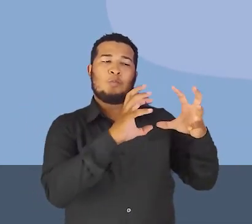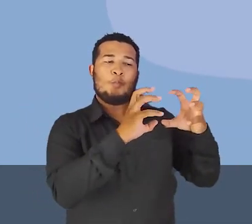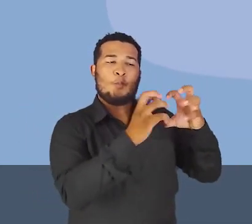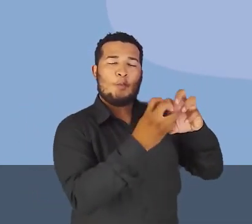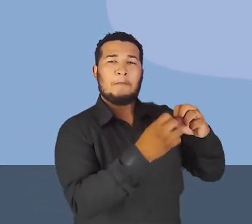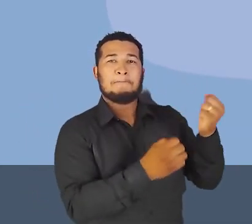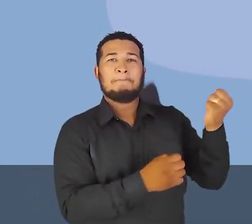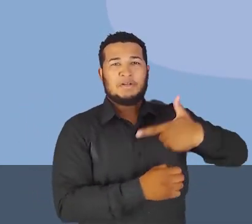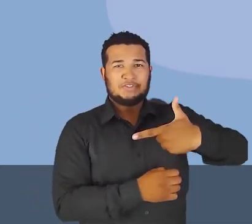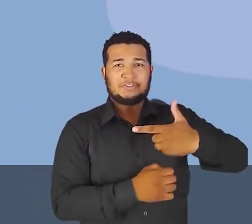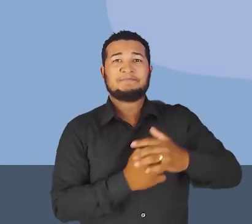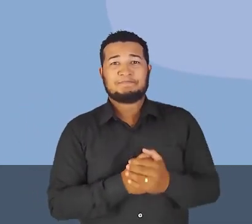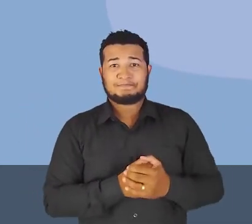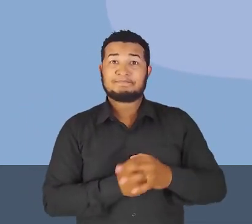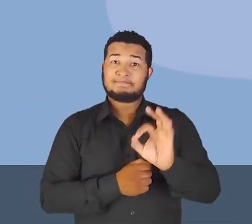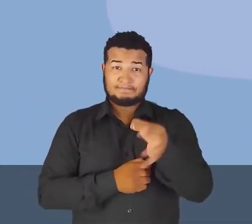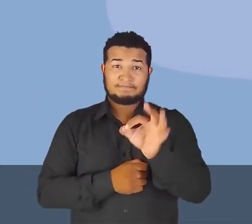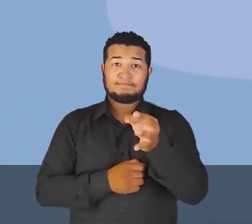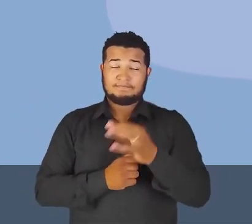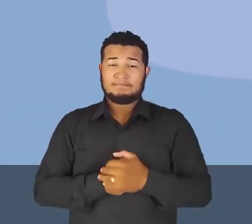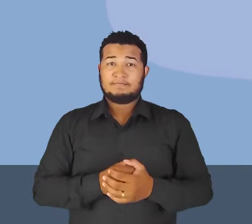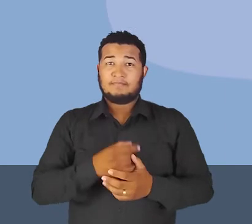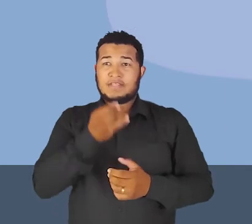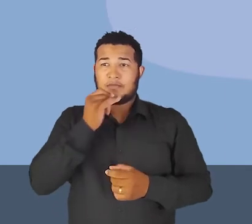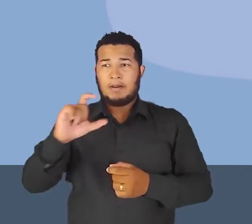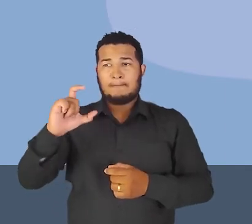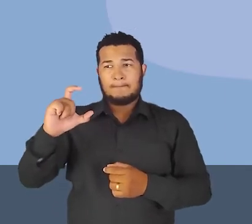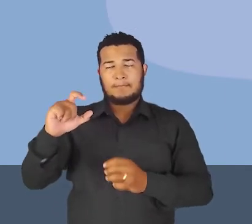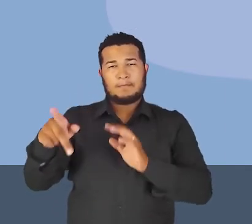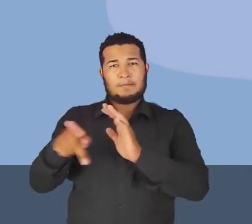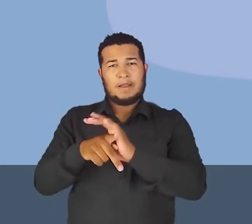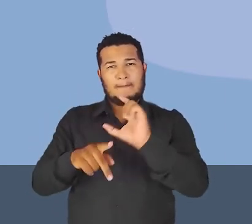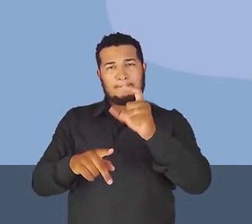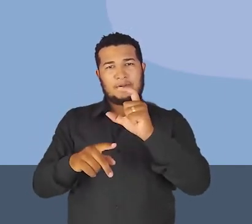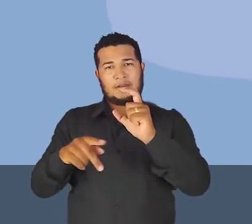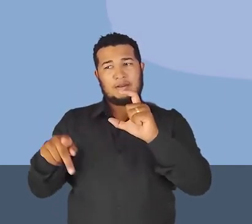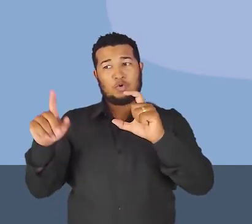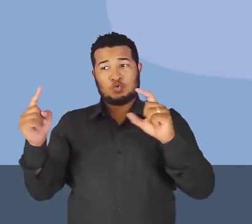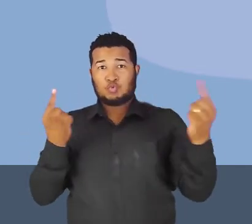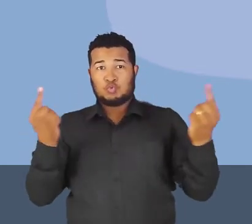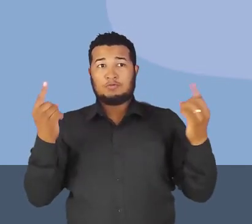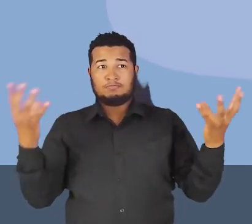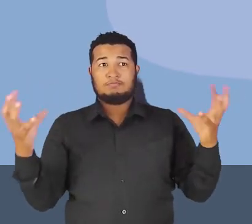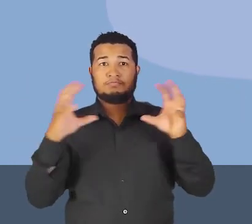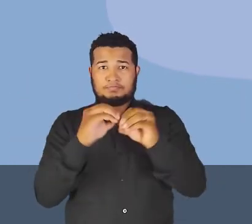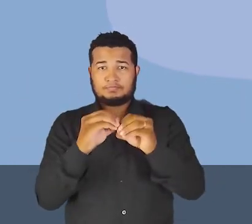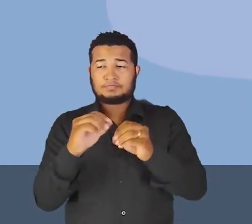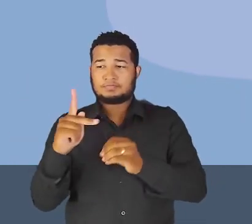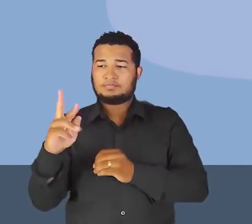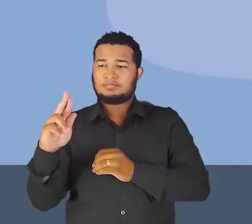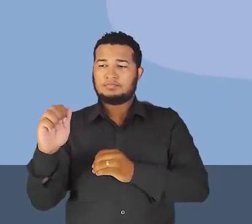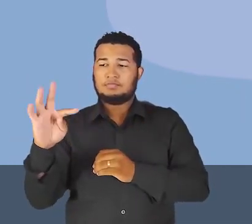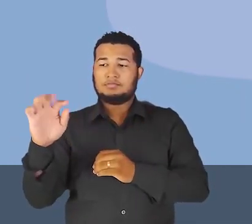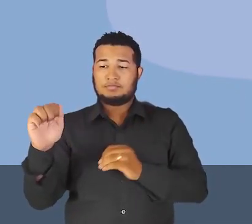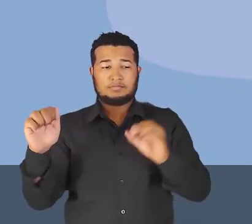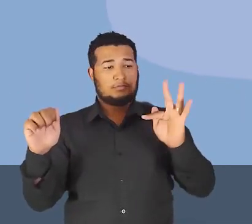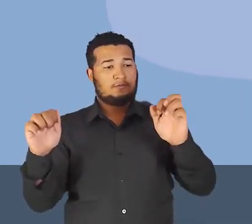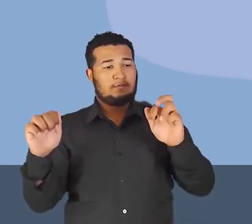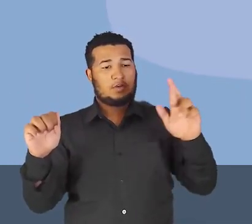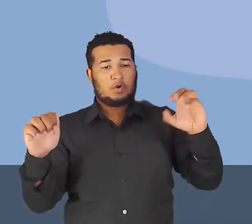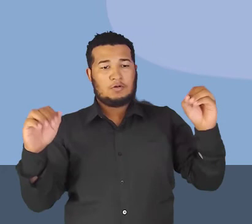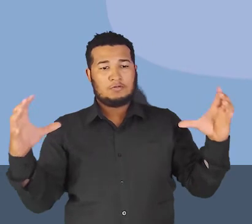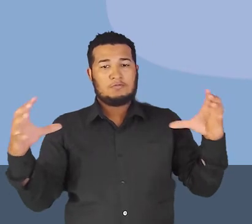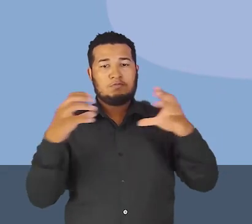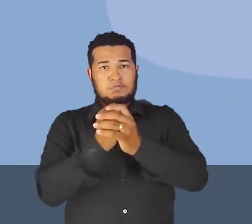oxida mais. E é. Quando eu tenho uma pilha de prata e ferro, olha o que vai acontecer. Metal prata em solução de